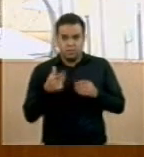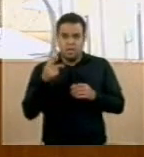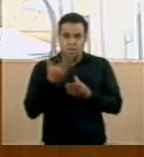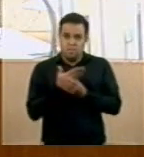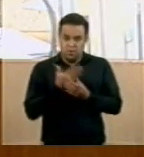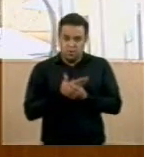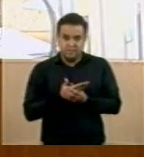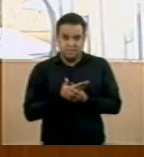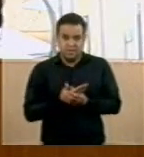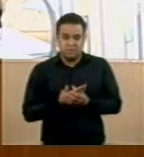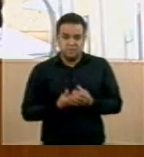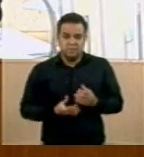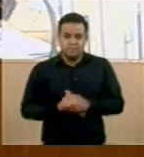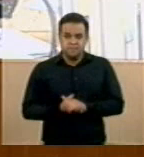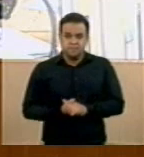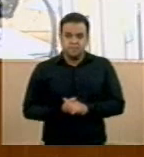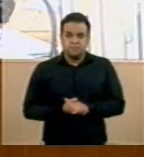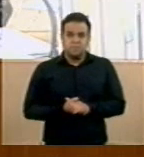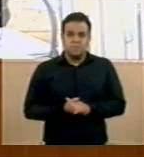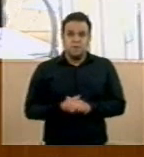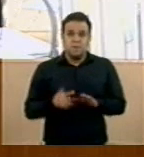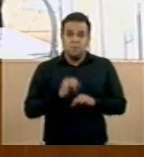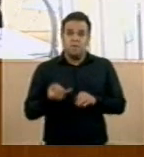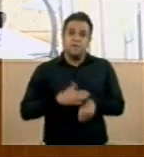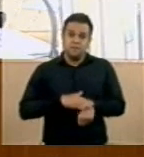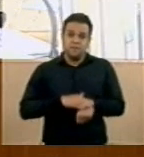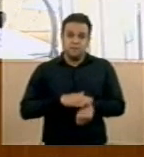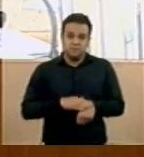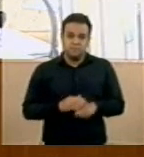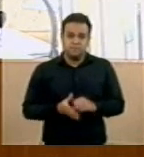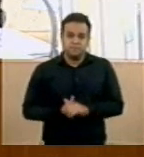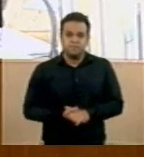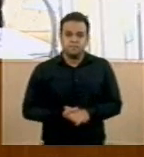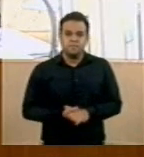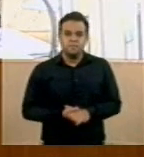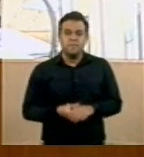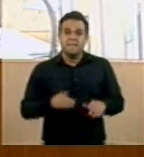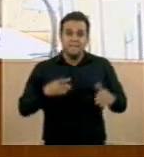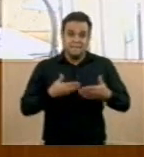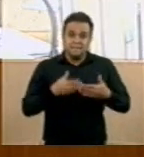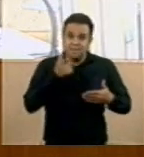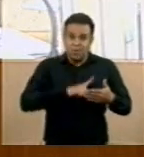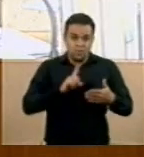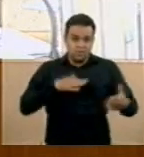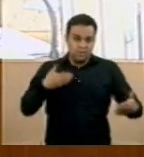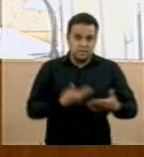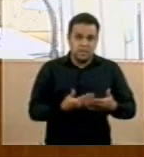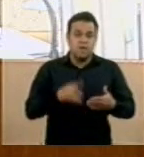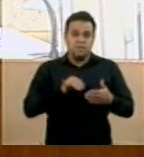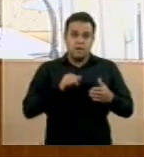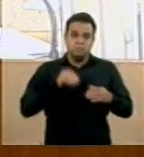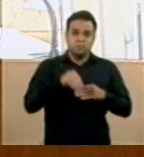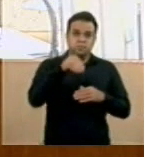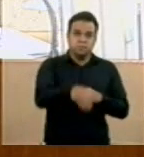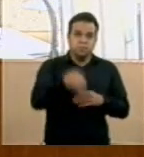pautados, vossas excelências devem ter notado, exatamente para que os que eu não consegui colocar nessa última quarta e